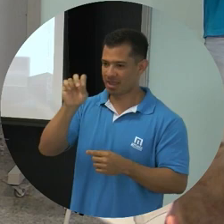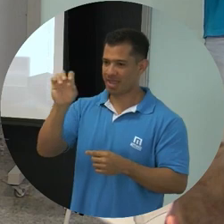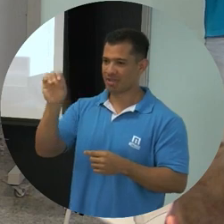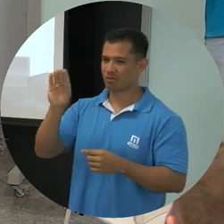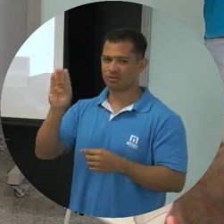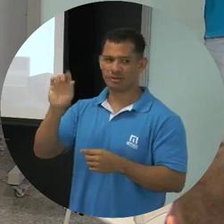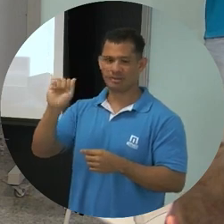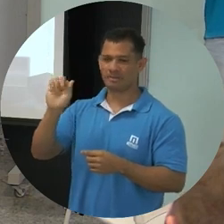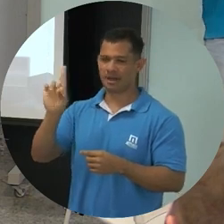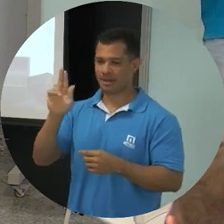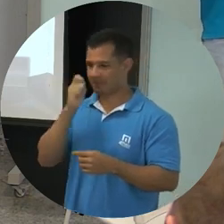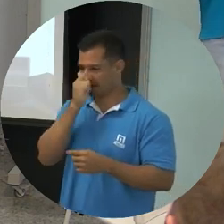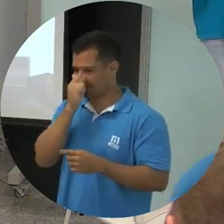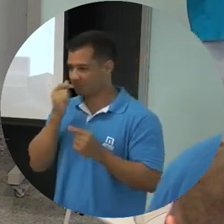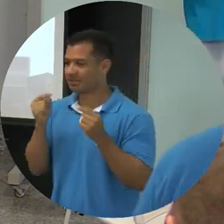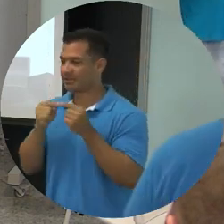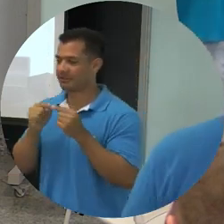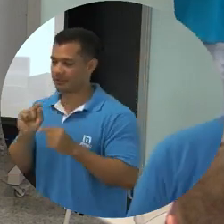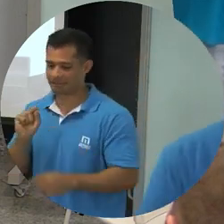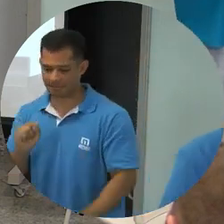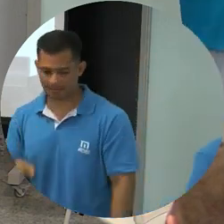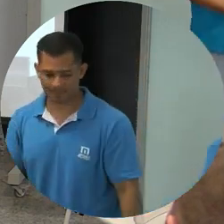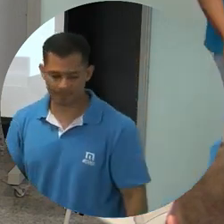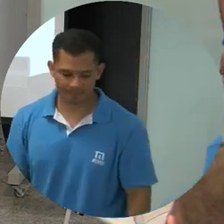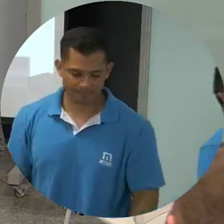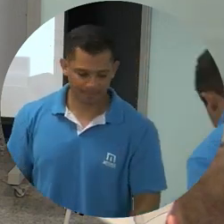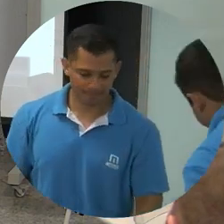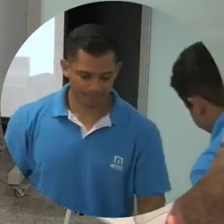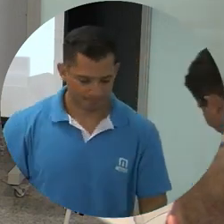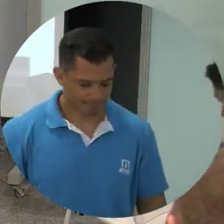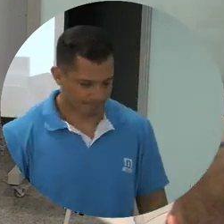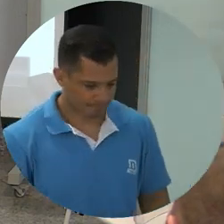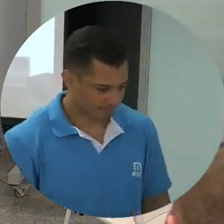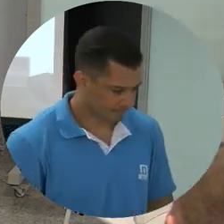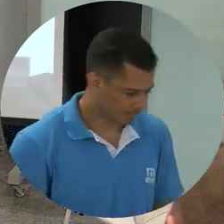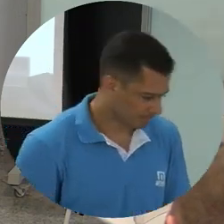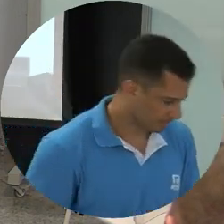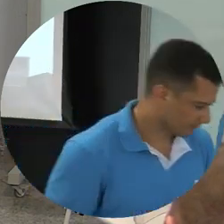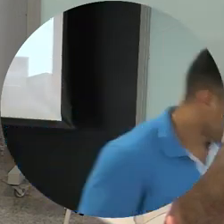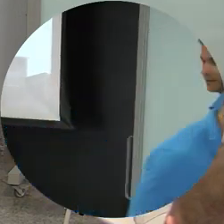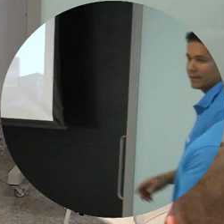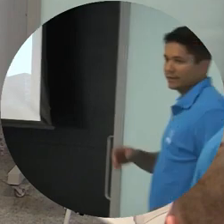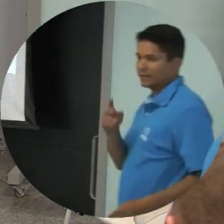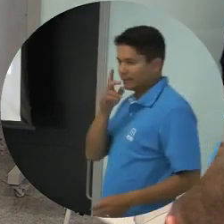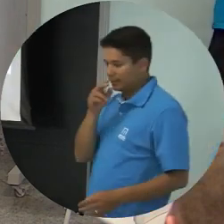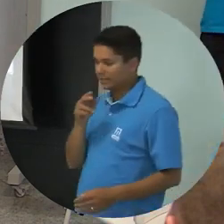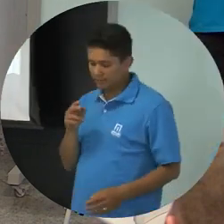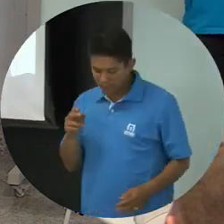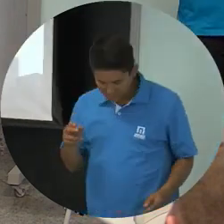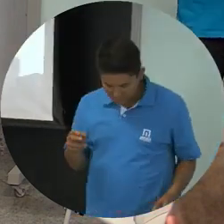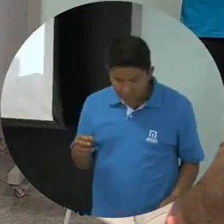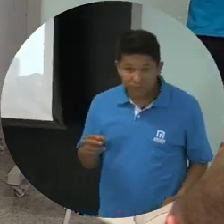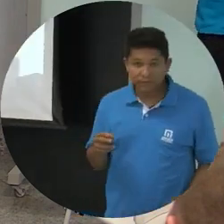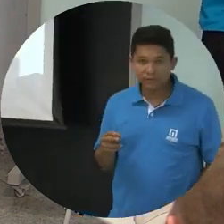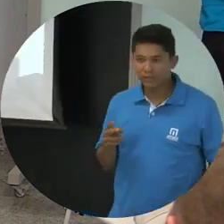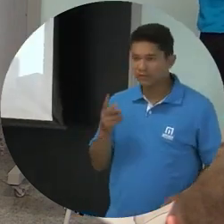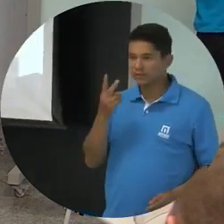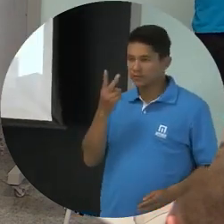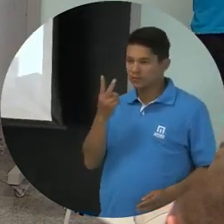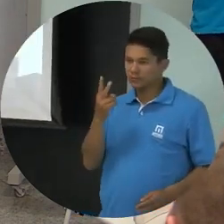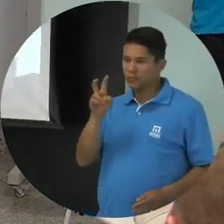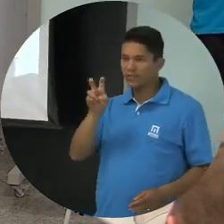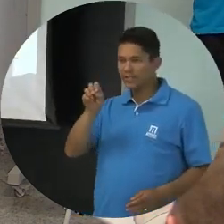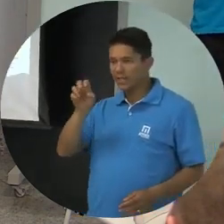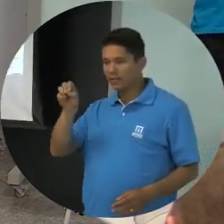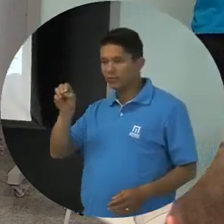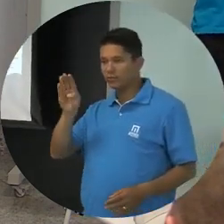2.500 bar de pressão. Eu estou aplicando 2.500 quilos por centímetro quadrado. Ou